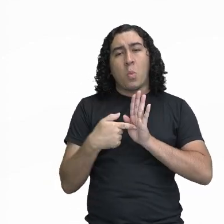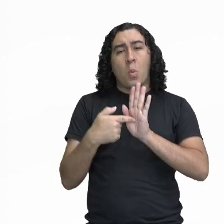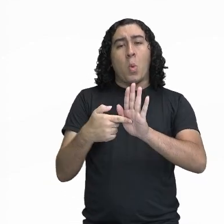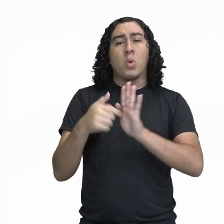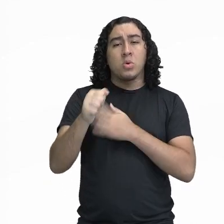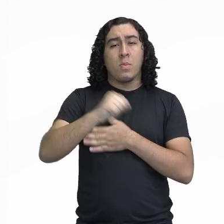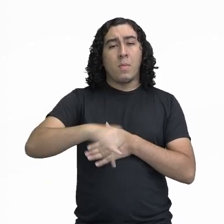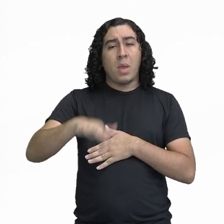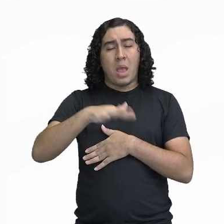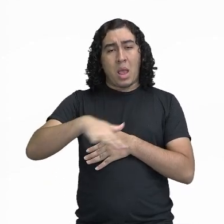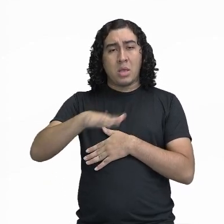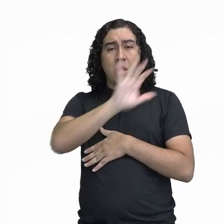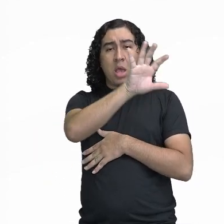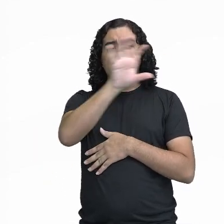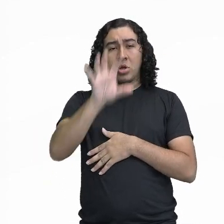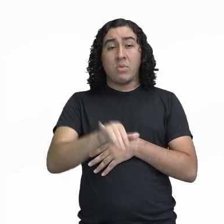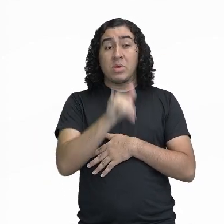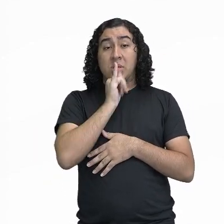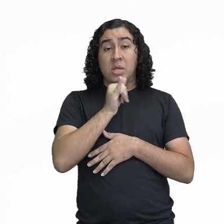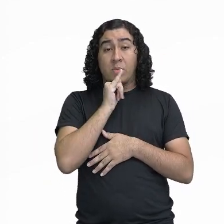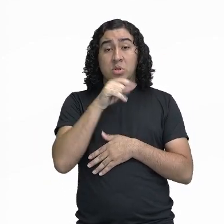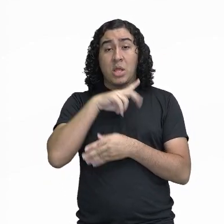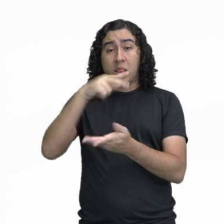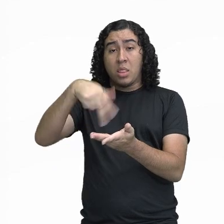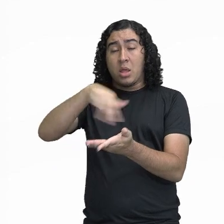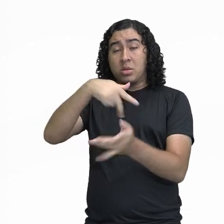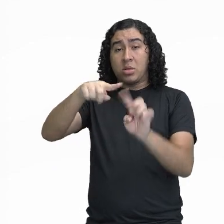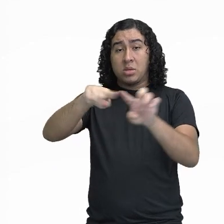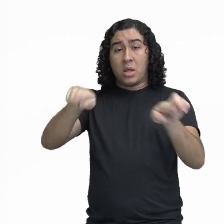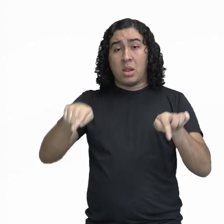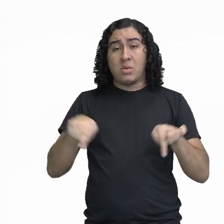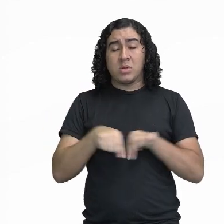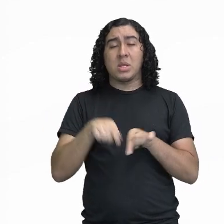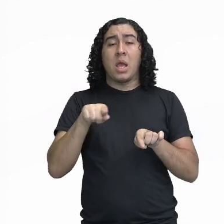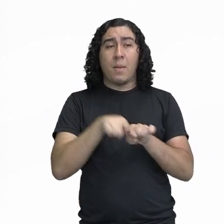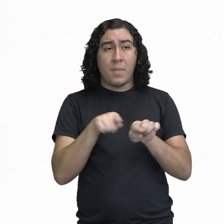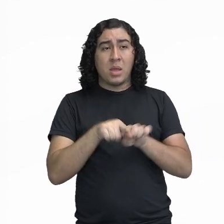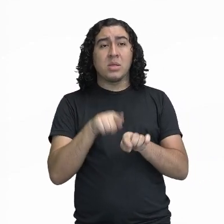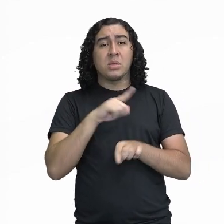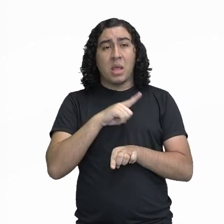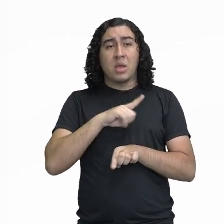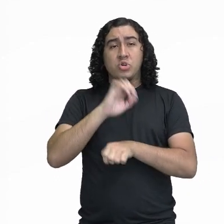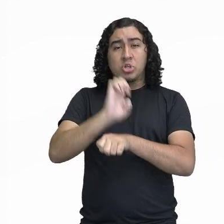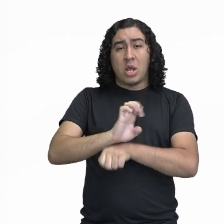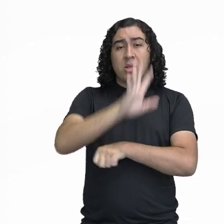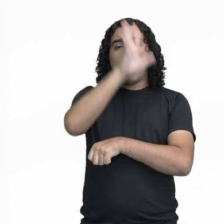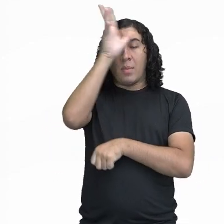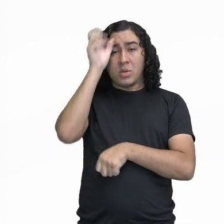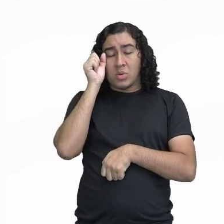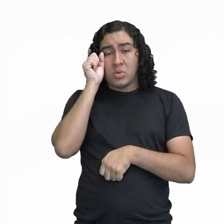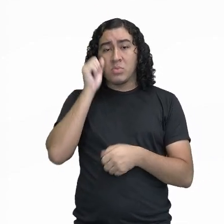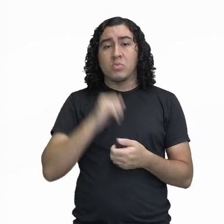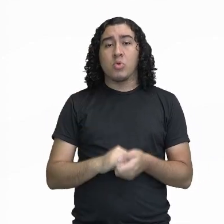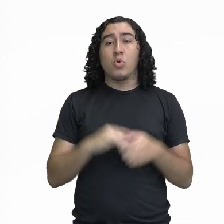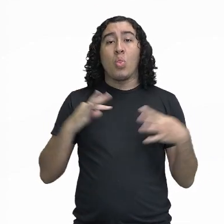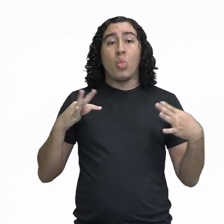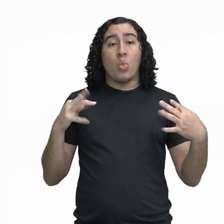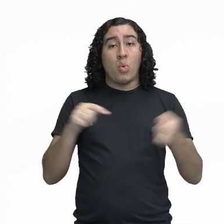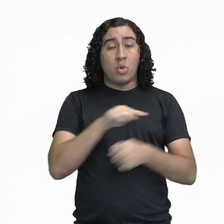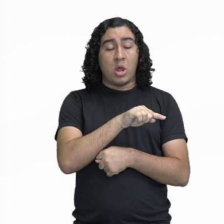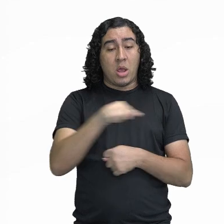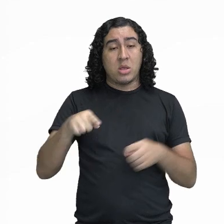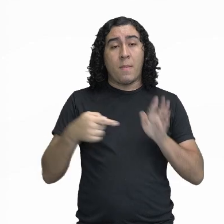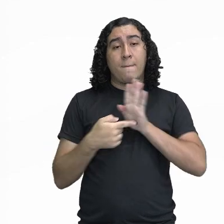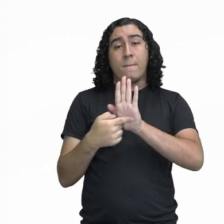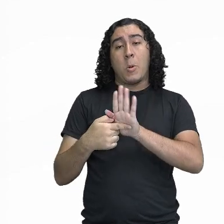de salão ela também está presente no Amazonas. Então, tudo isso nos mostra, para além das